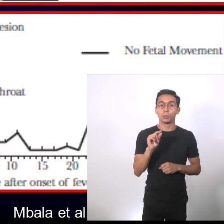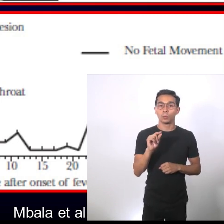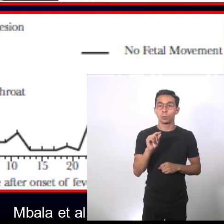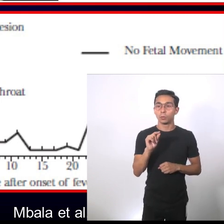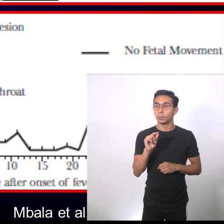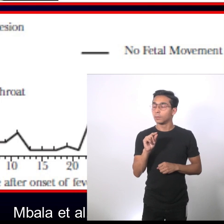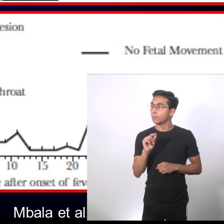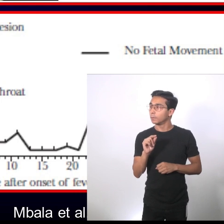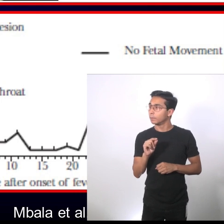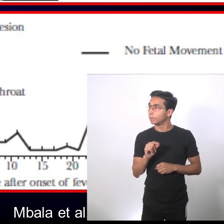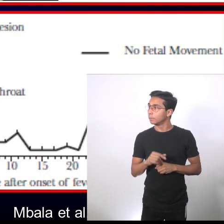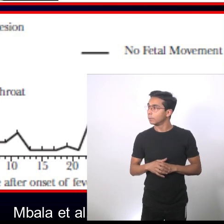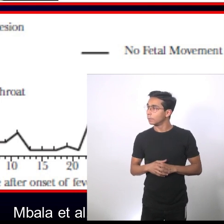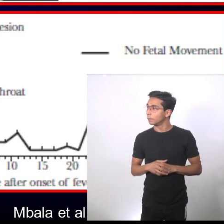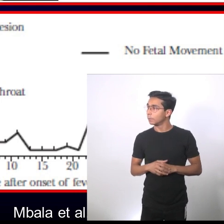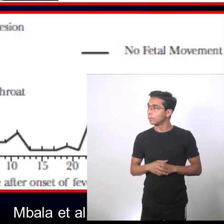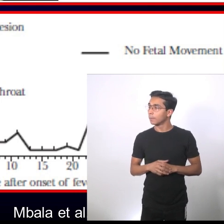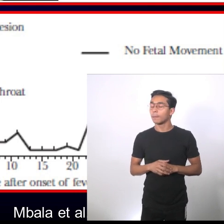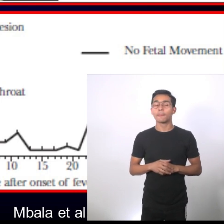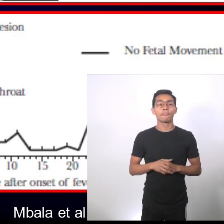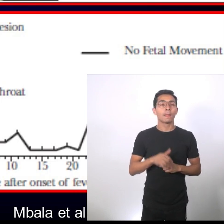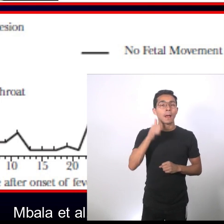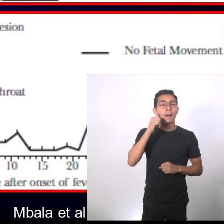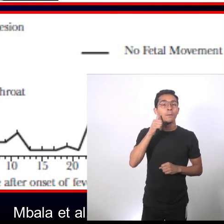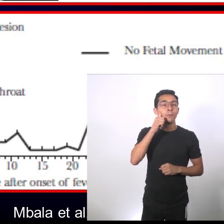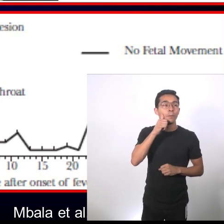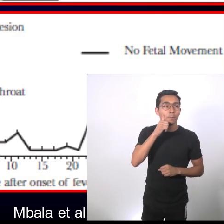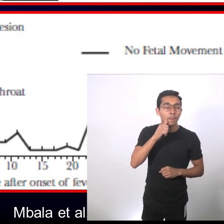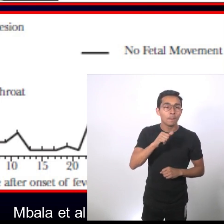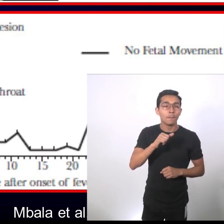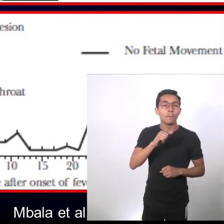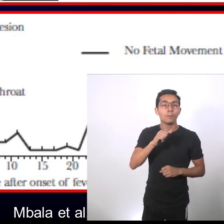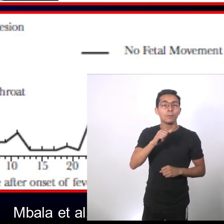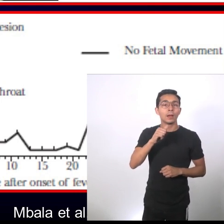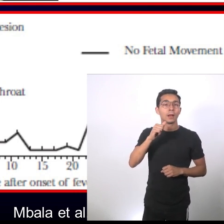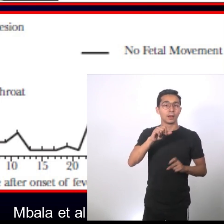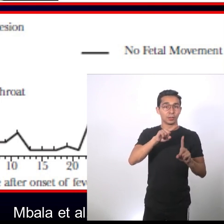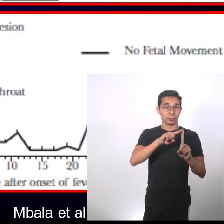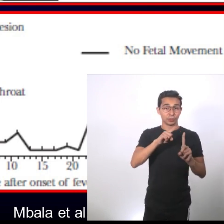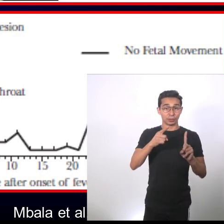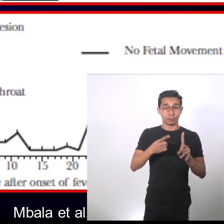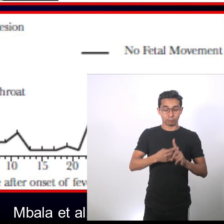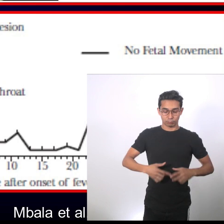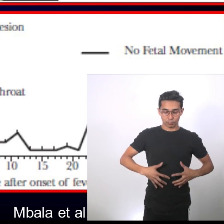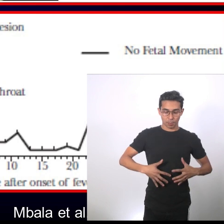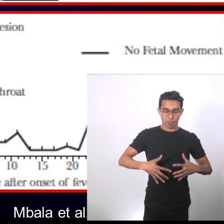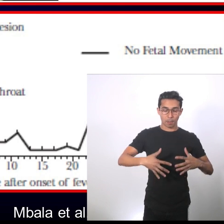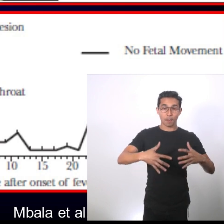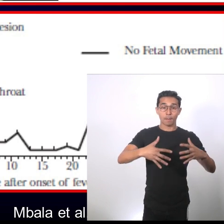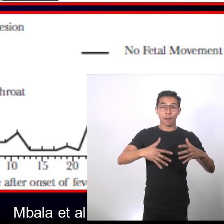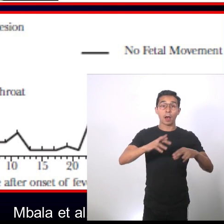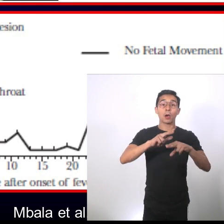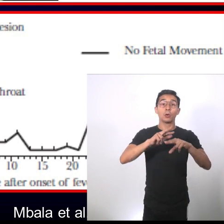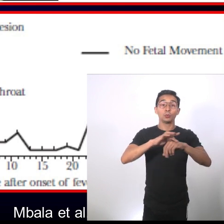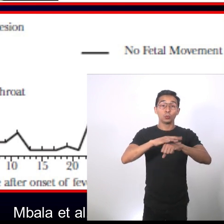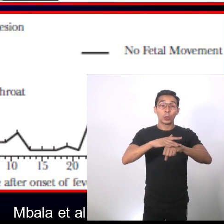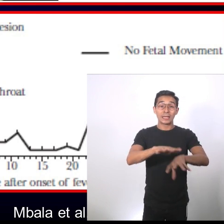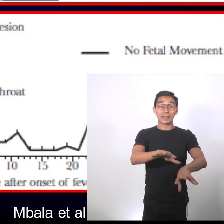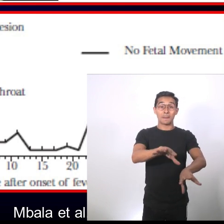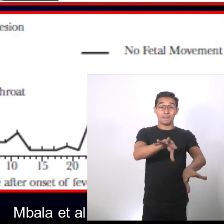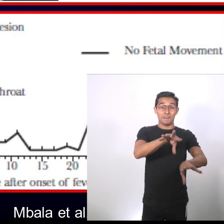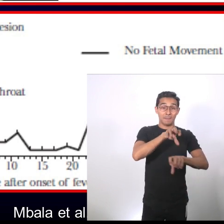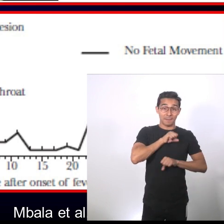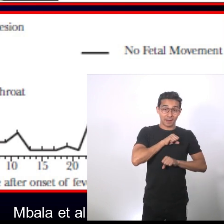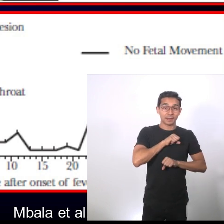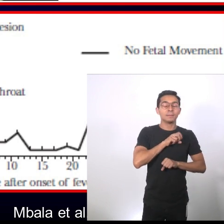intraútero. Ou seja, uma gestante, que é acometida durante a gravidez, a doença a gente sabe que é